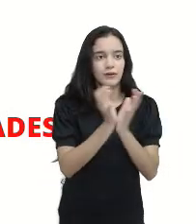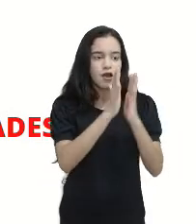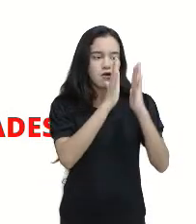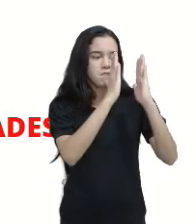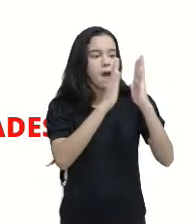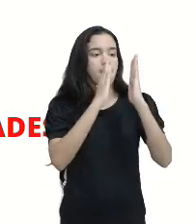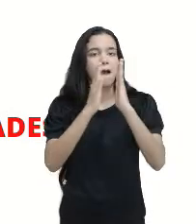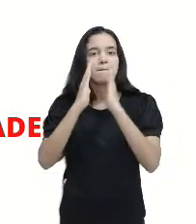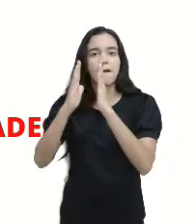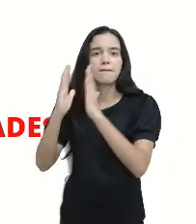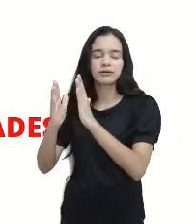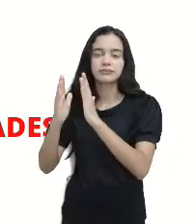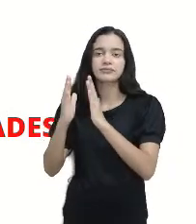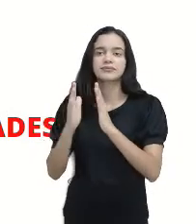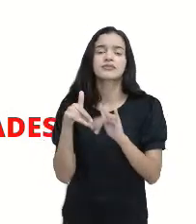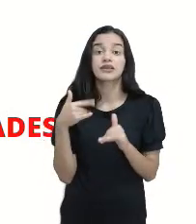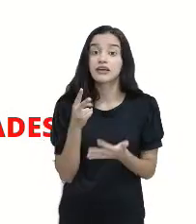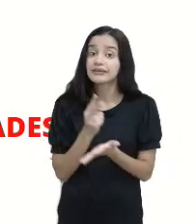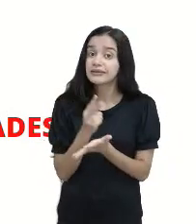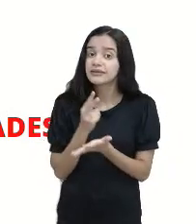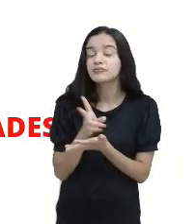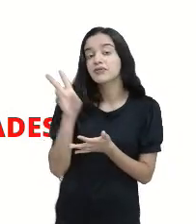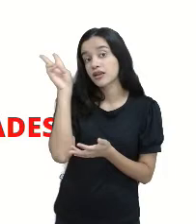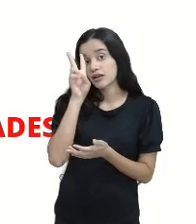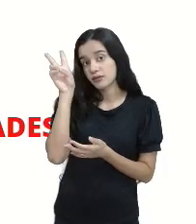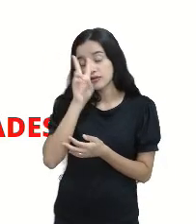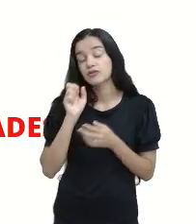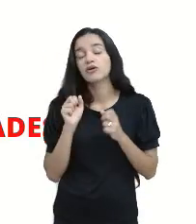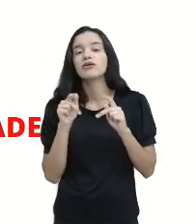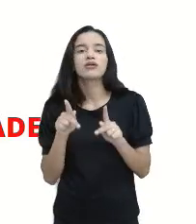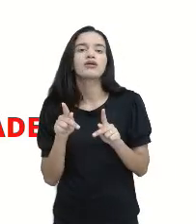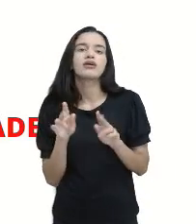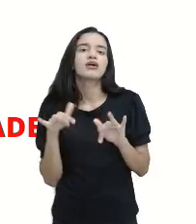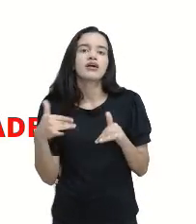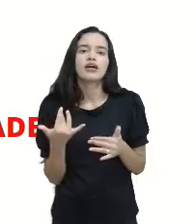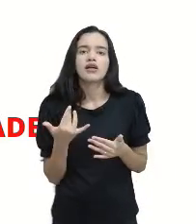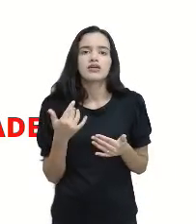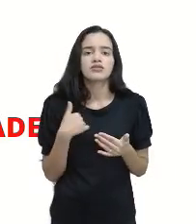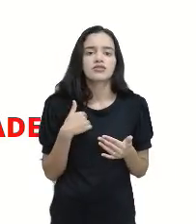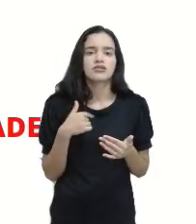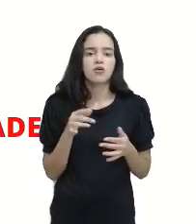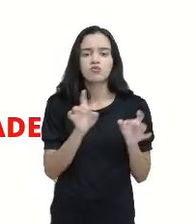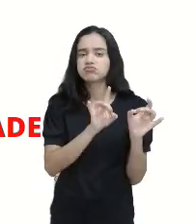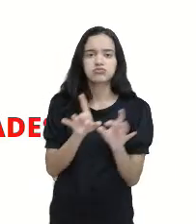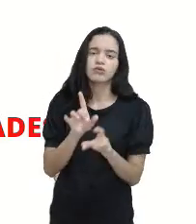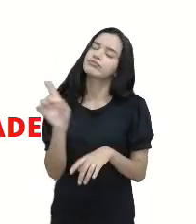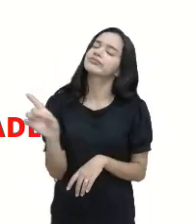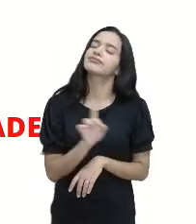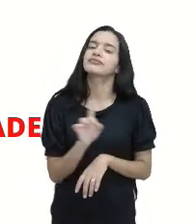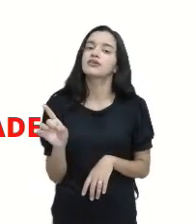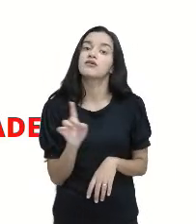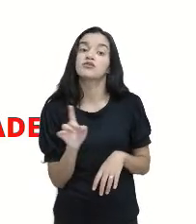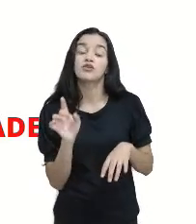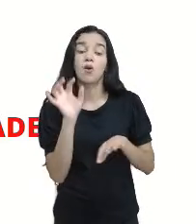relação às propriedades, sempre lembrando disso, tá? Que eles não estão aleatórios aí nessa tabela, eles